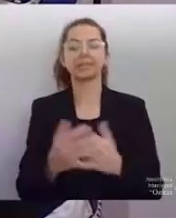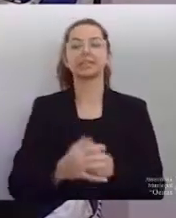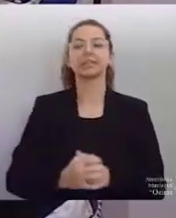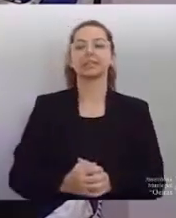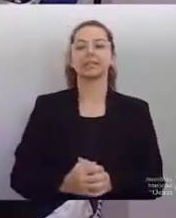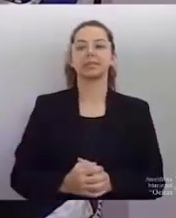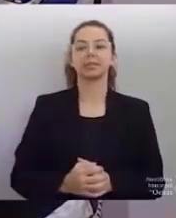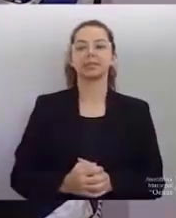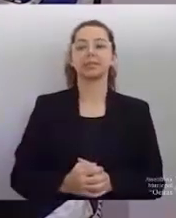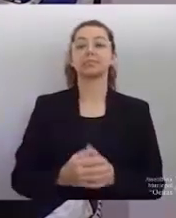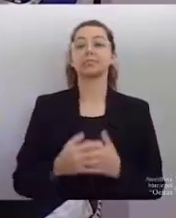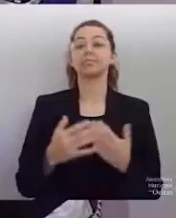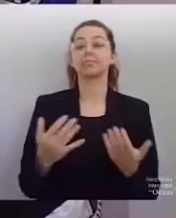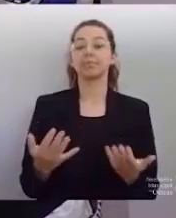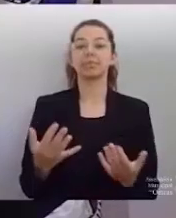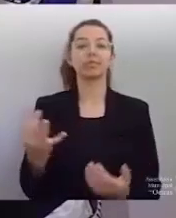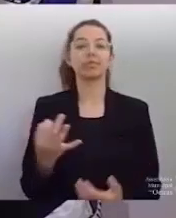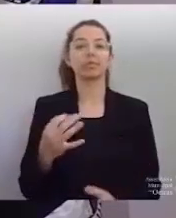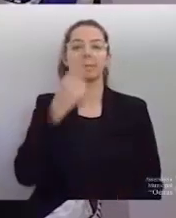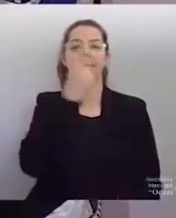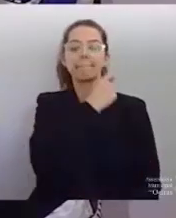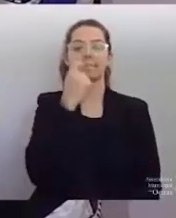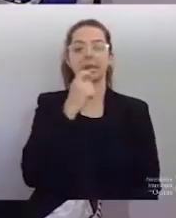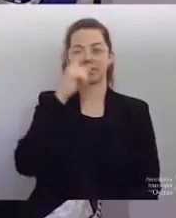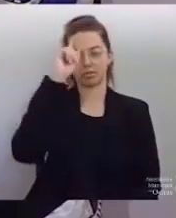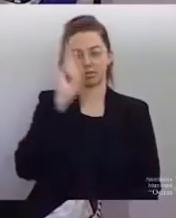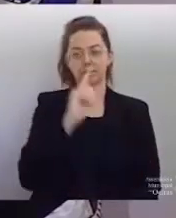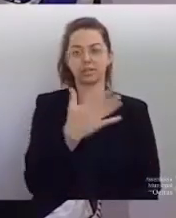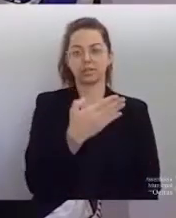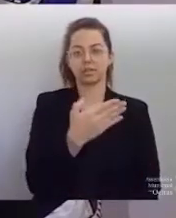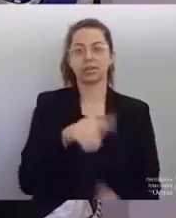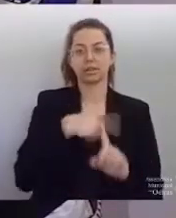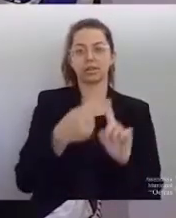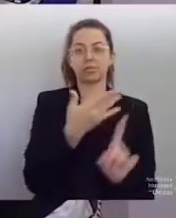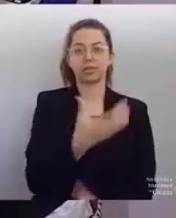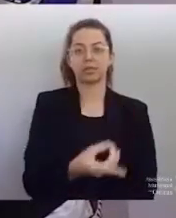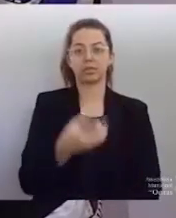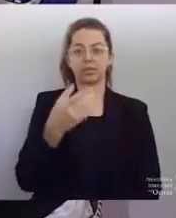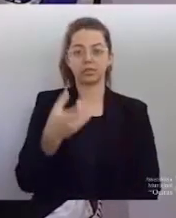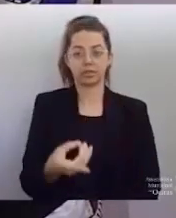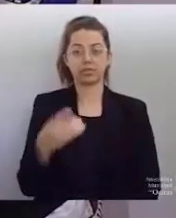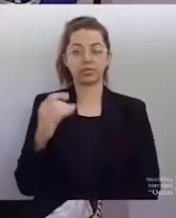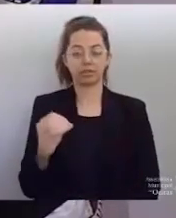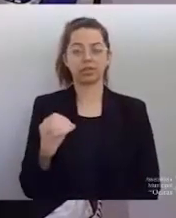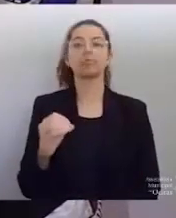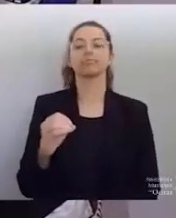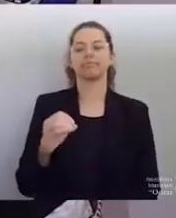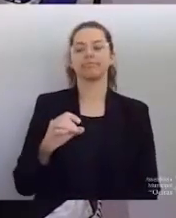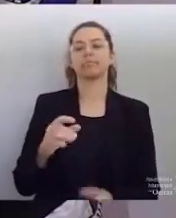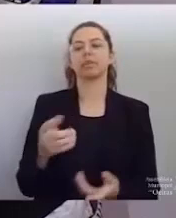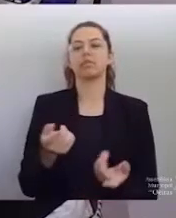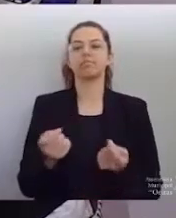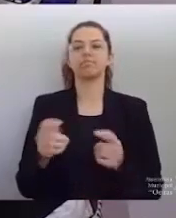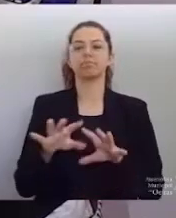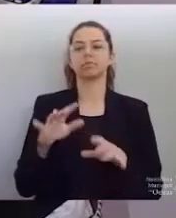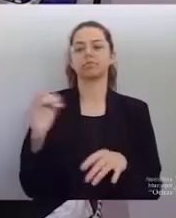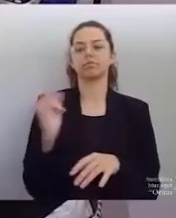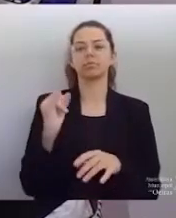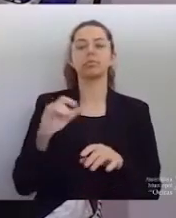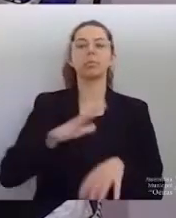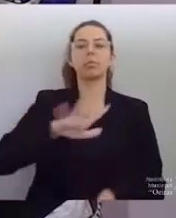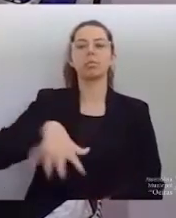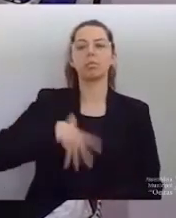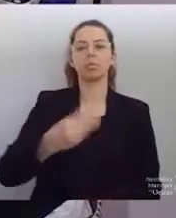foi somente a 17 de maio de 1990 que a Organização Mundial de Saúde retirou a